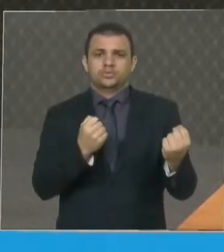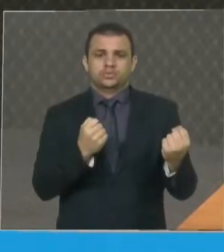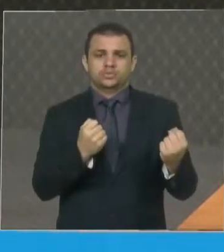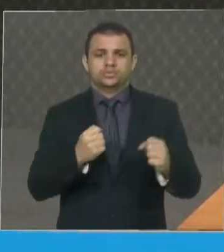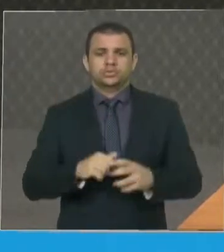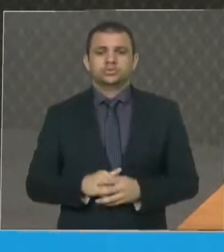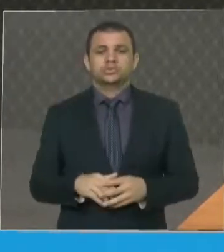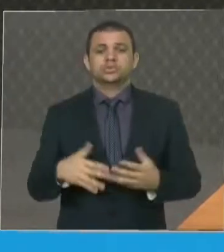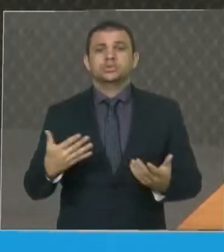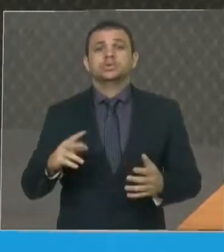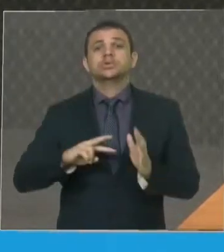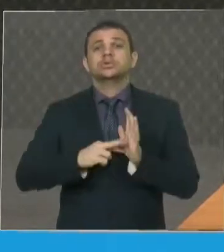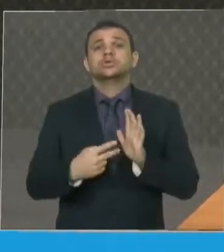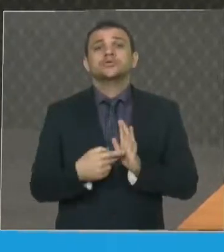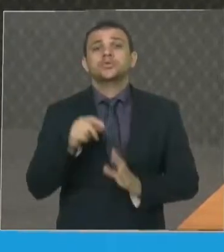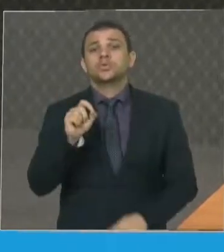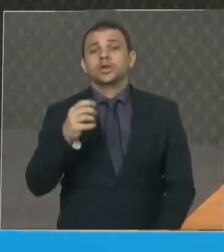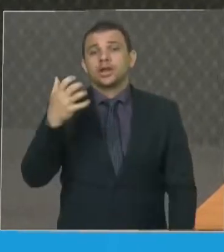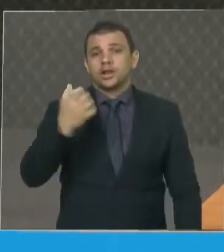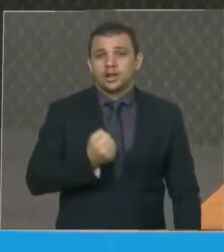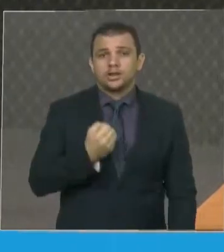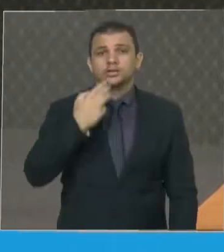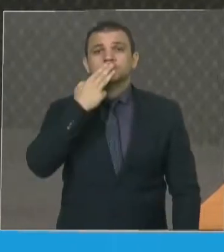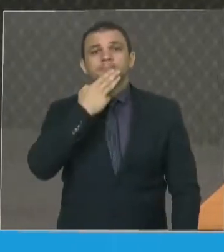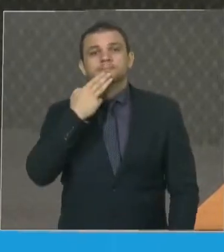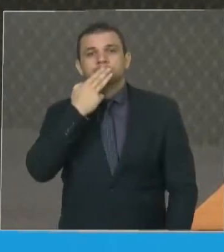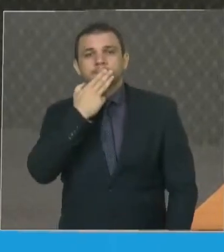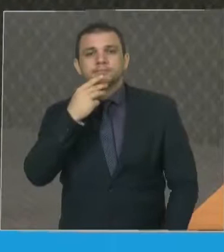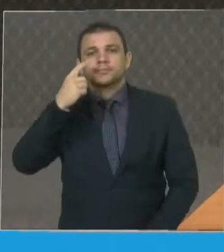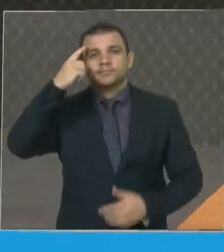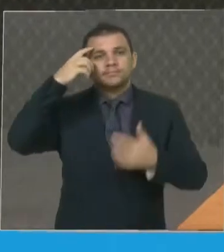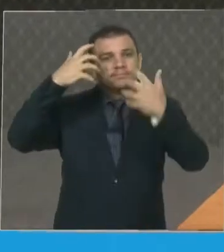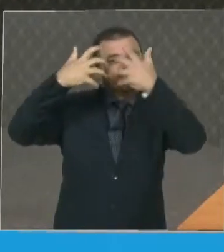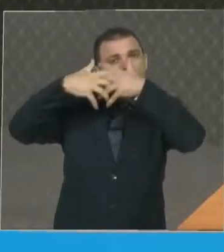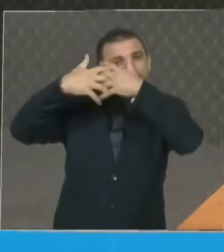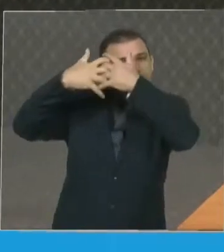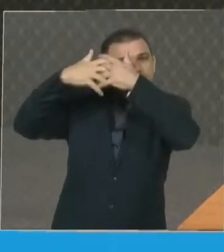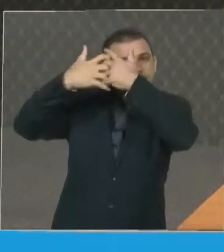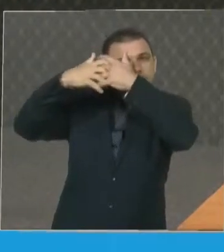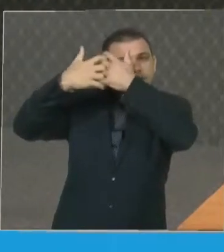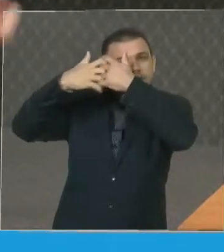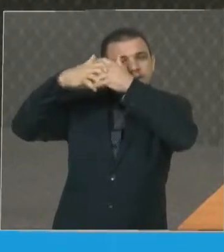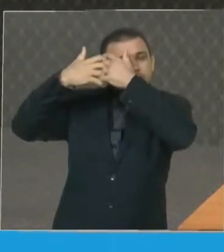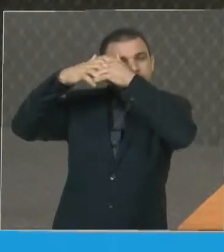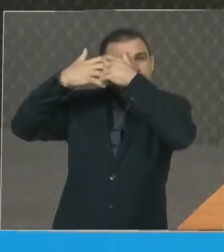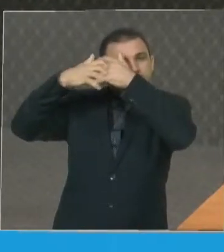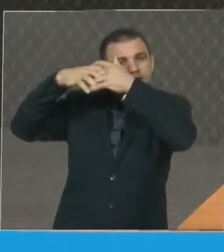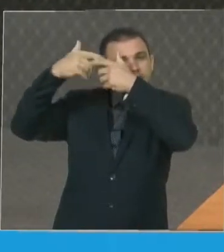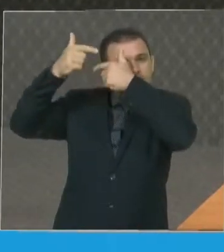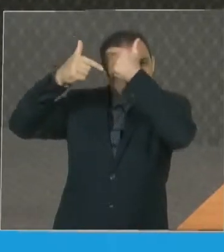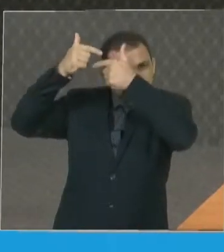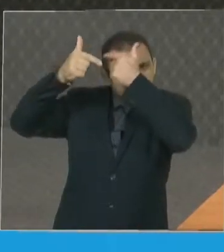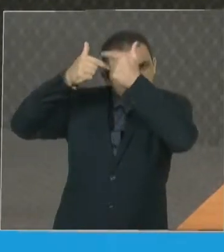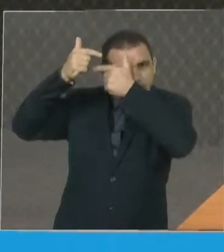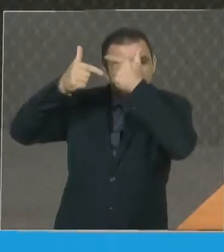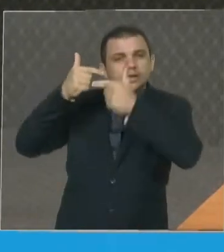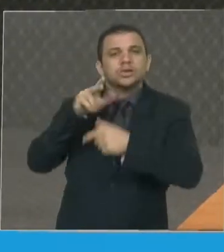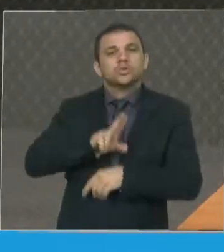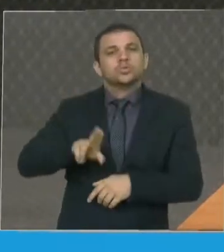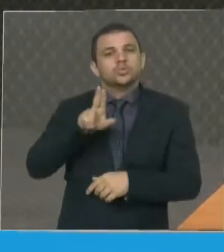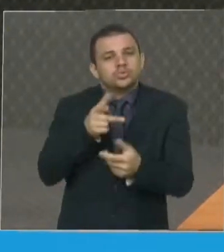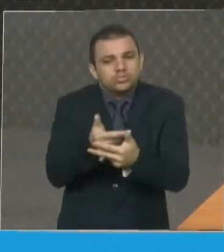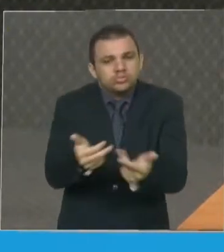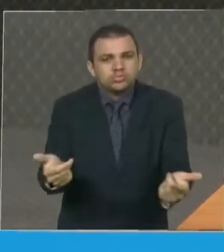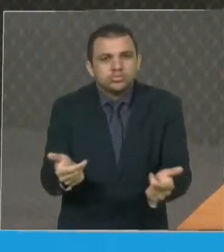o leite e mel. Pensar, usar as boas cabeças que você tem. E você tem, todo mundo